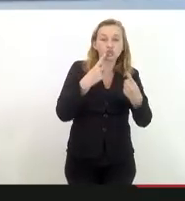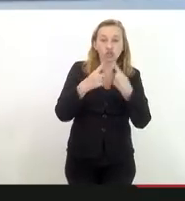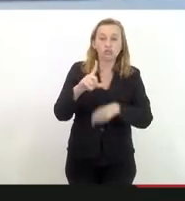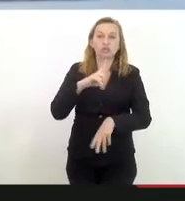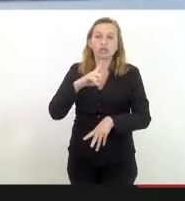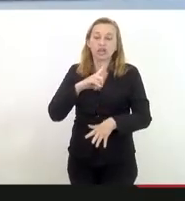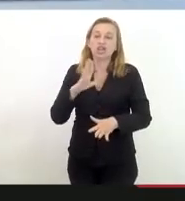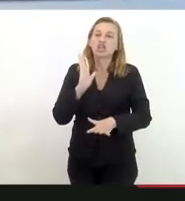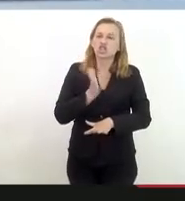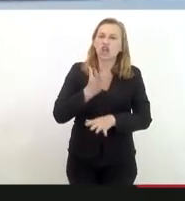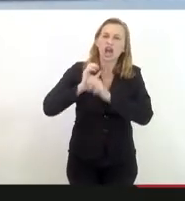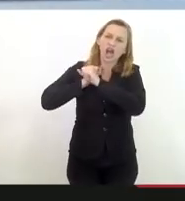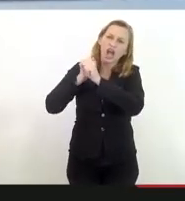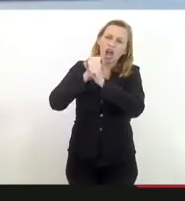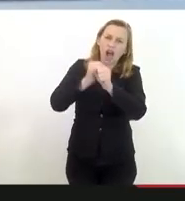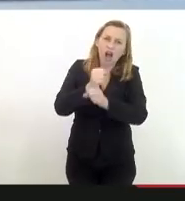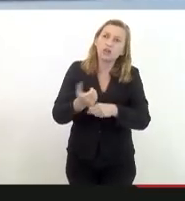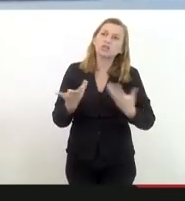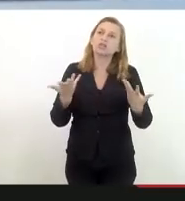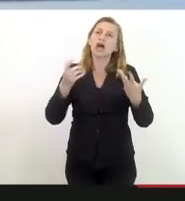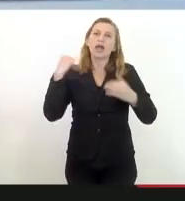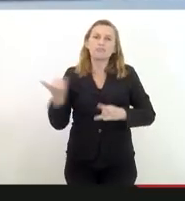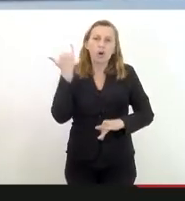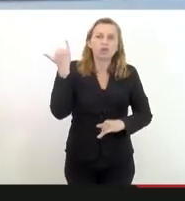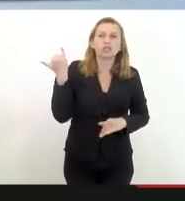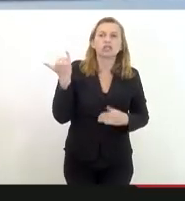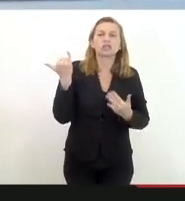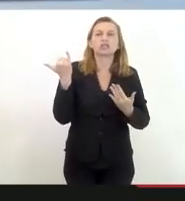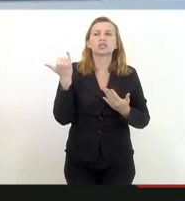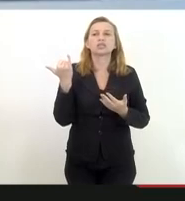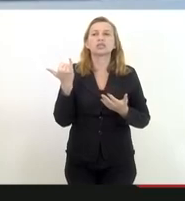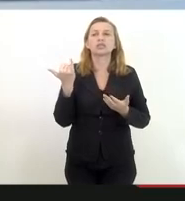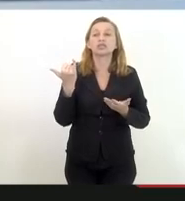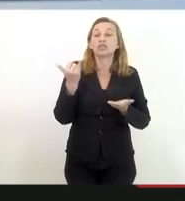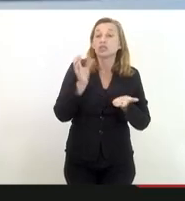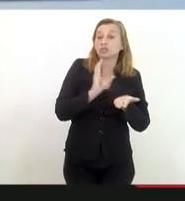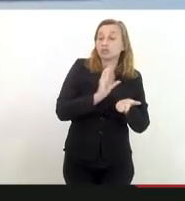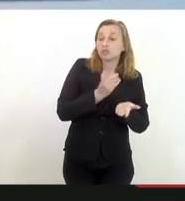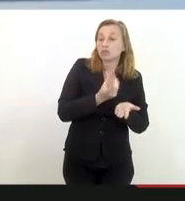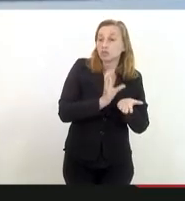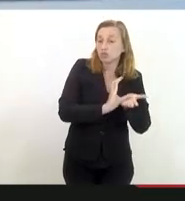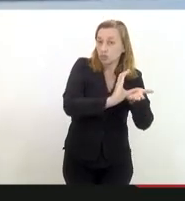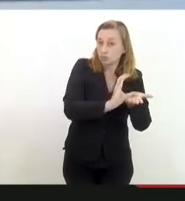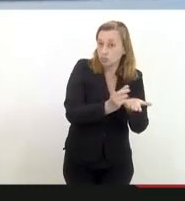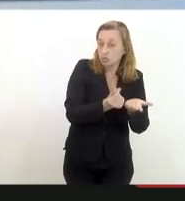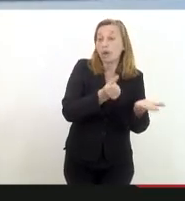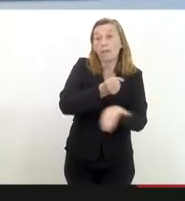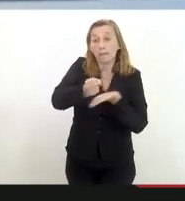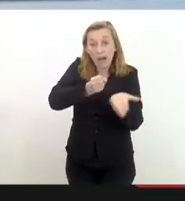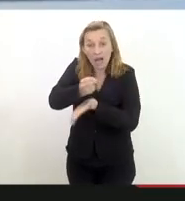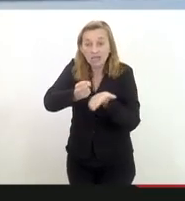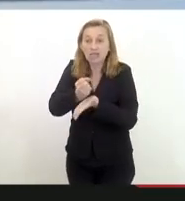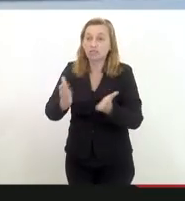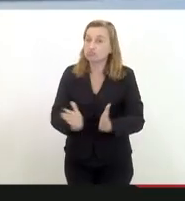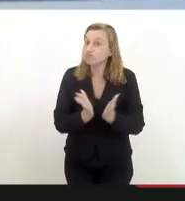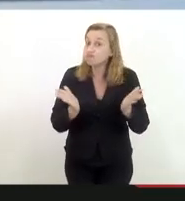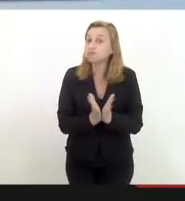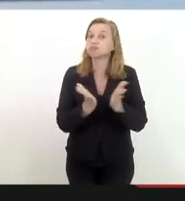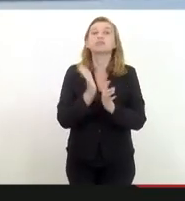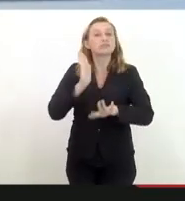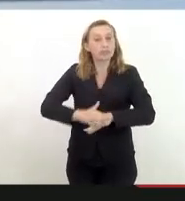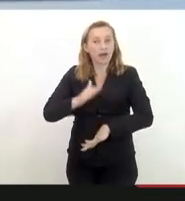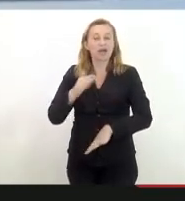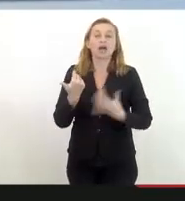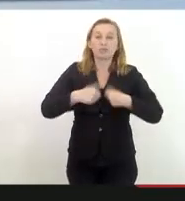já desde muito tempo, a importância da renda básica para a população mais pobre. Acho que a gente